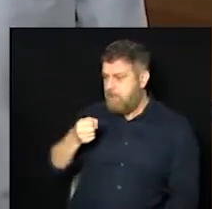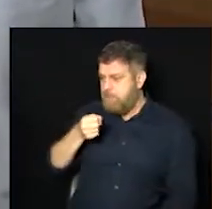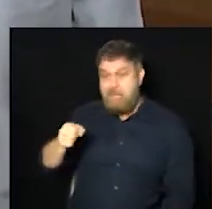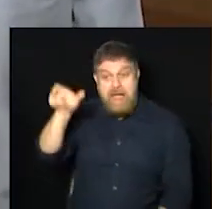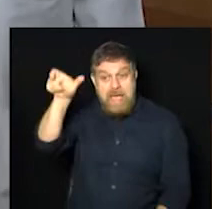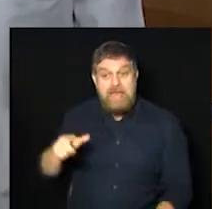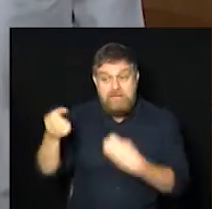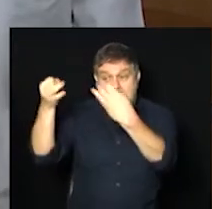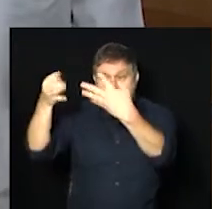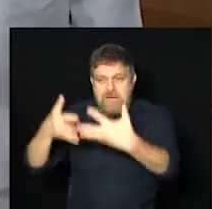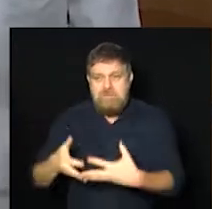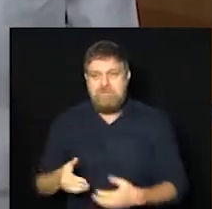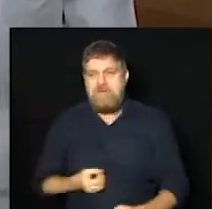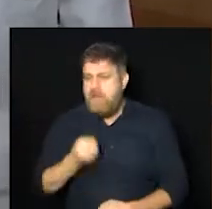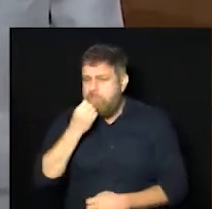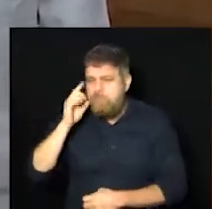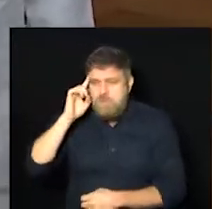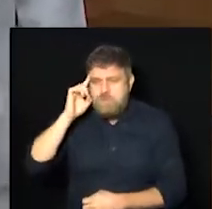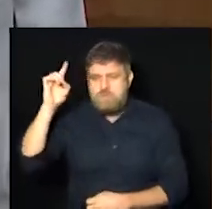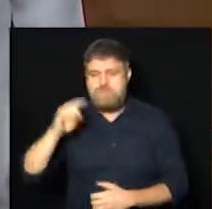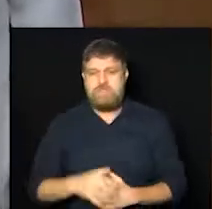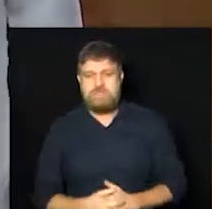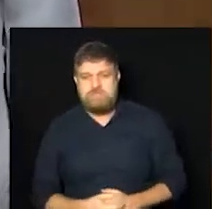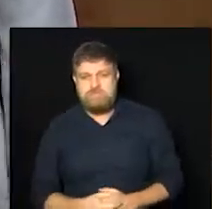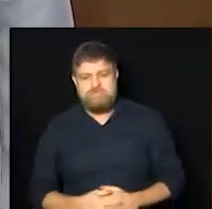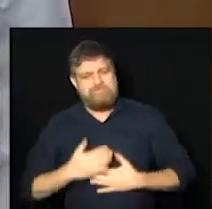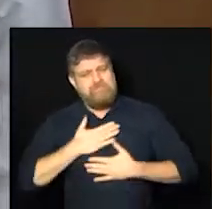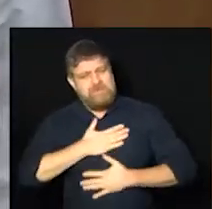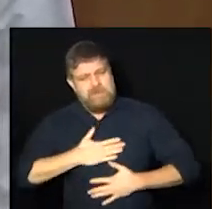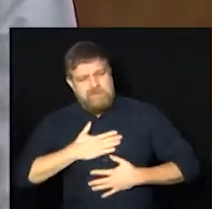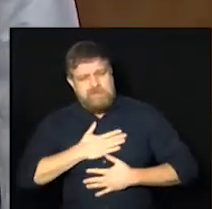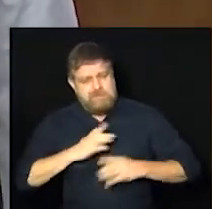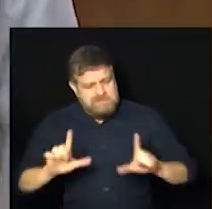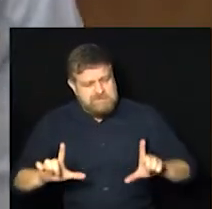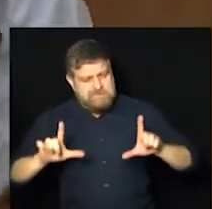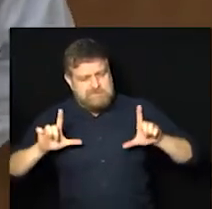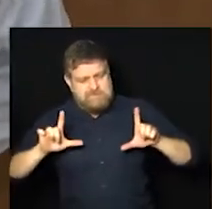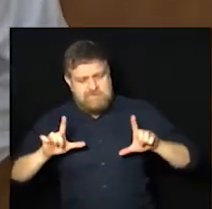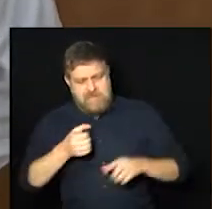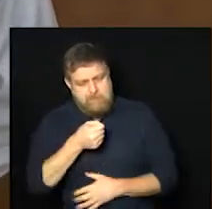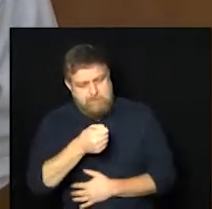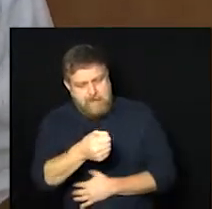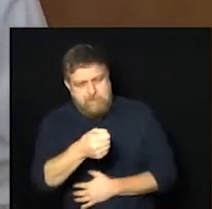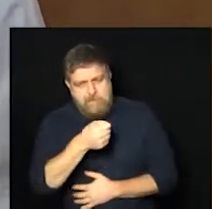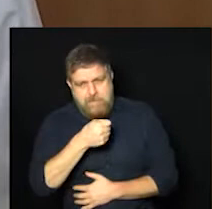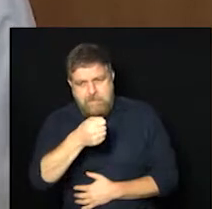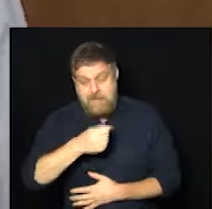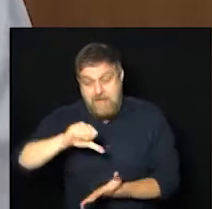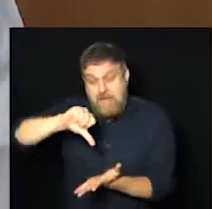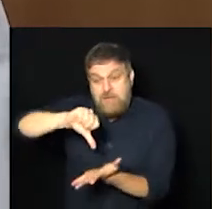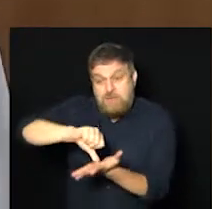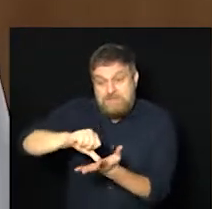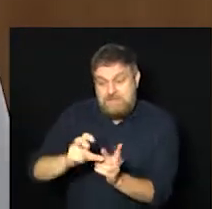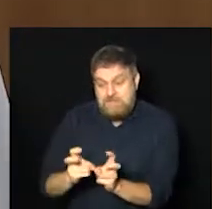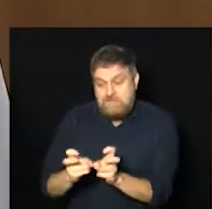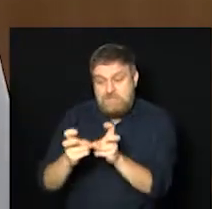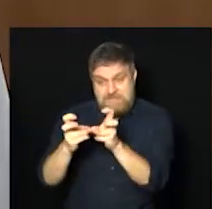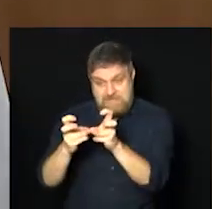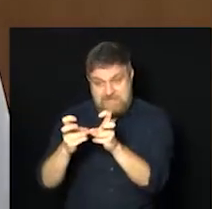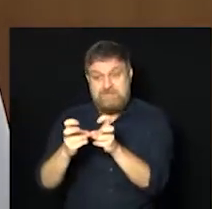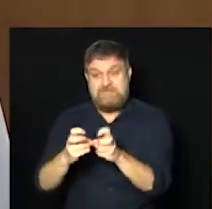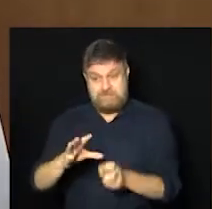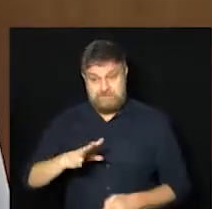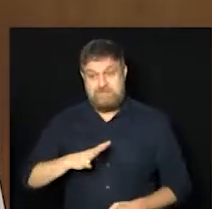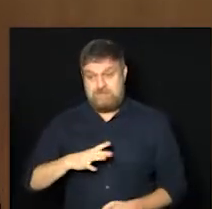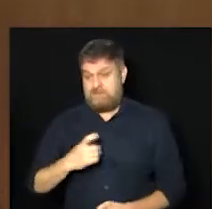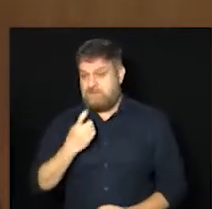respeito disso. Bom dia para o senhor. Bom dia, um grande prazer estar com você aqui, André, no Centro de Oncologia Campinas. Bom, gostaria